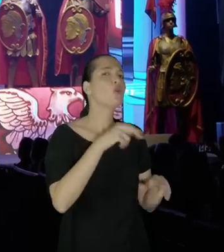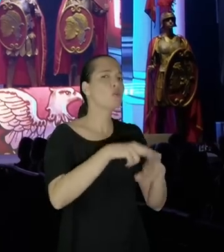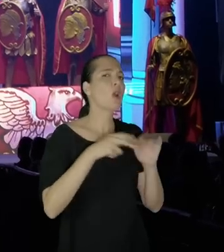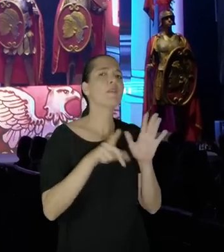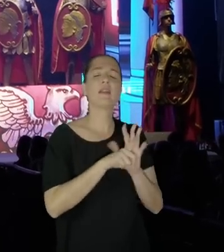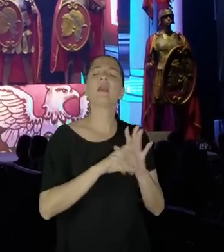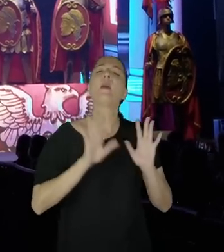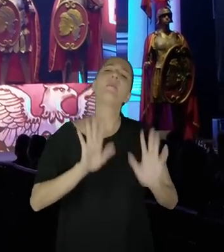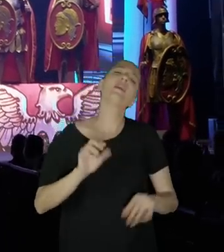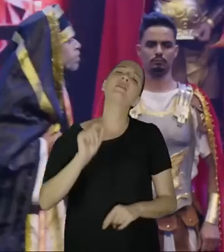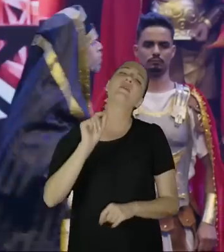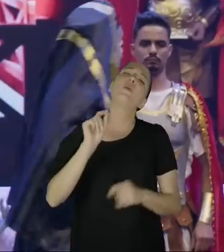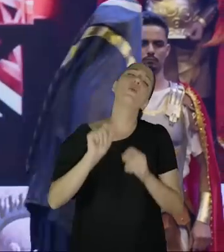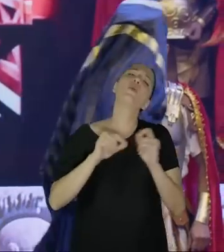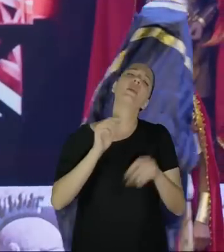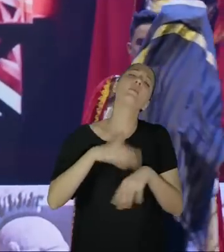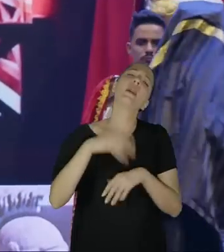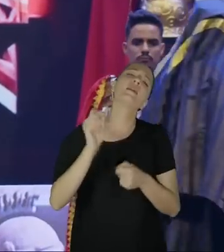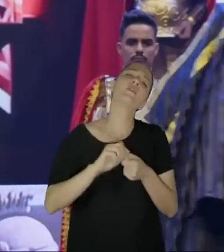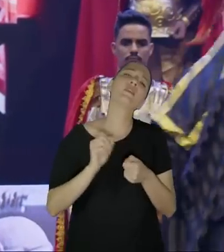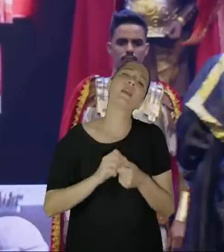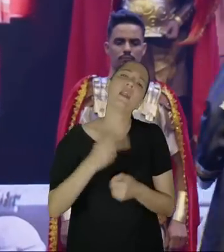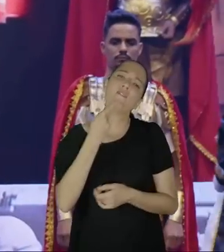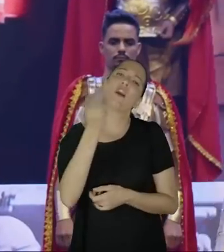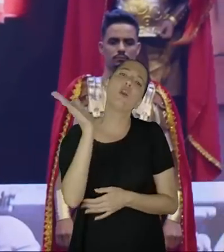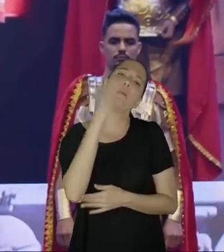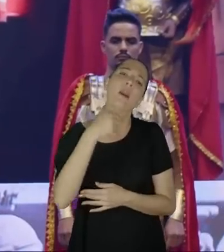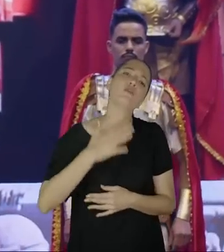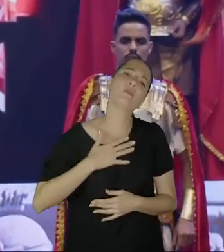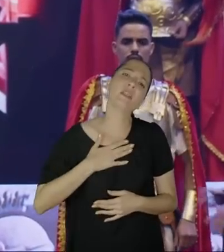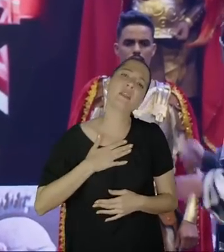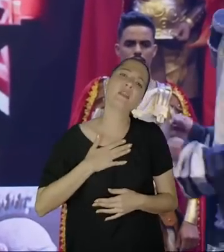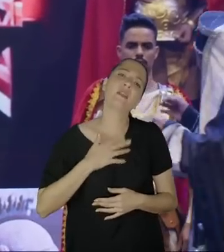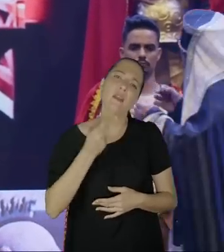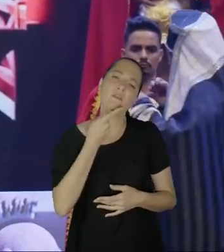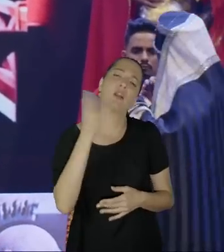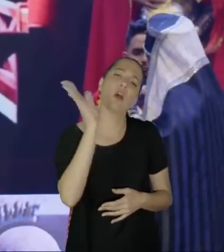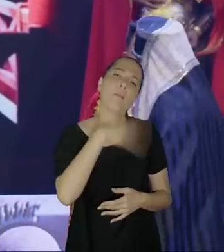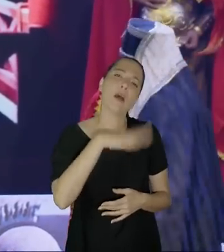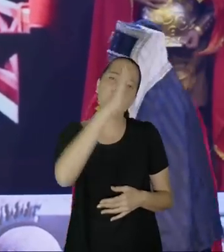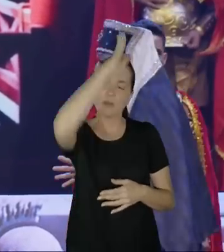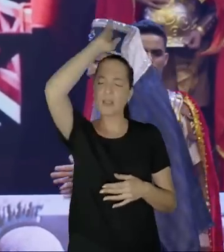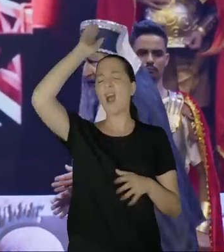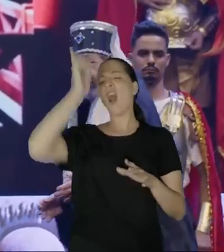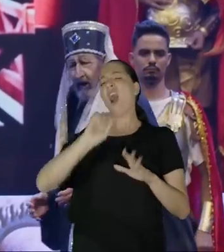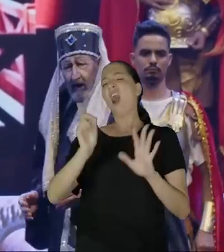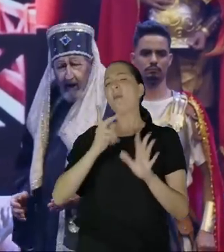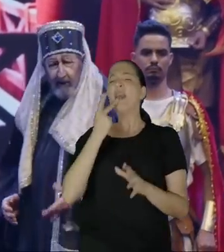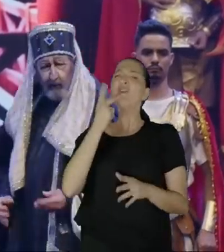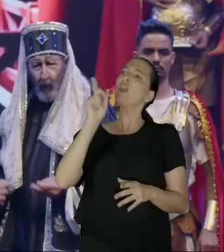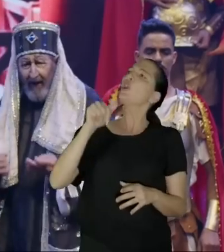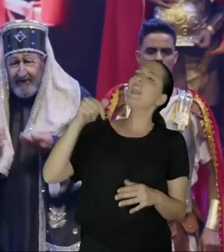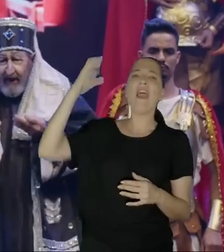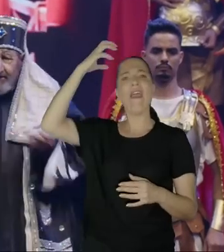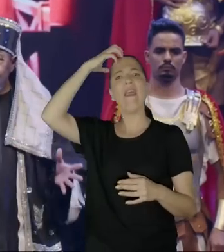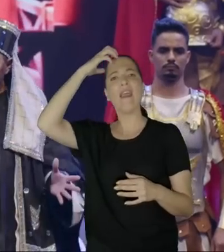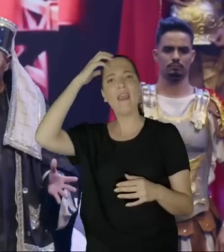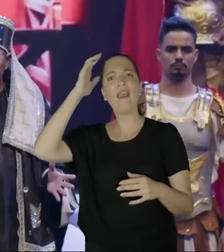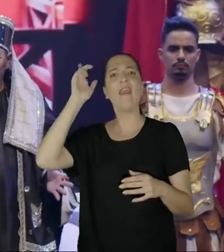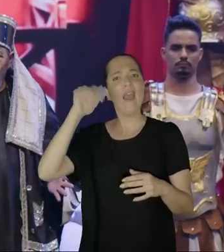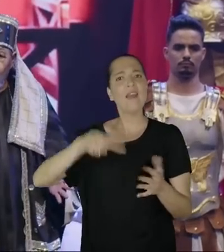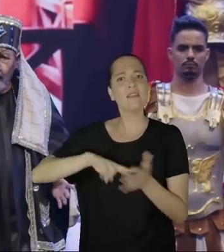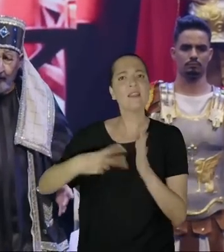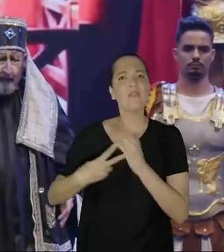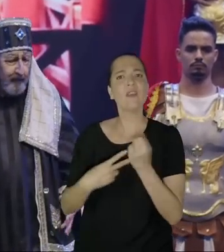fez? Falou contra o imperador? Falou contra Roma? Ele se proclamou rei. Isto é